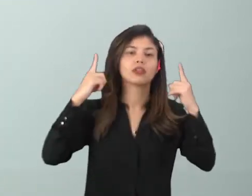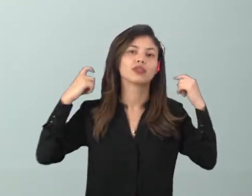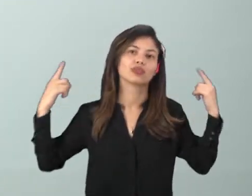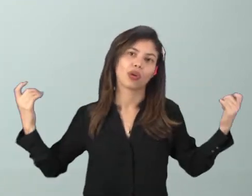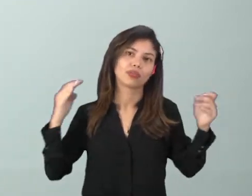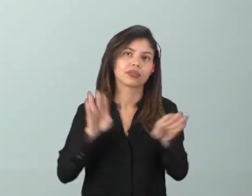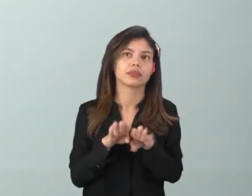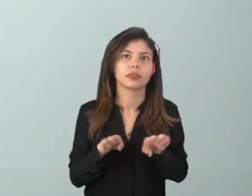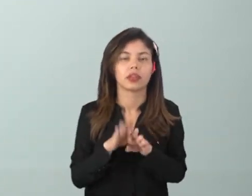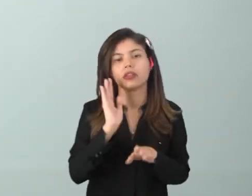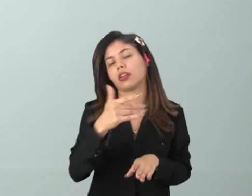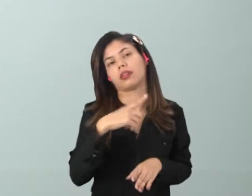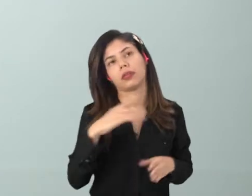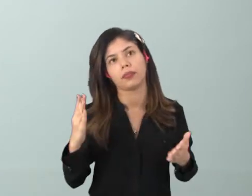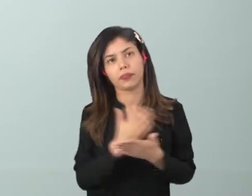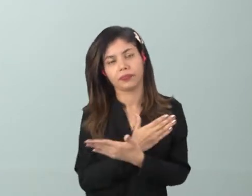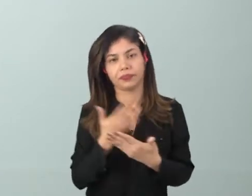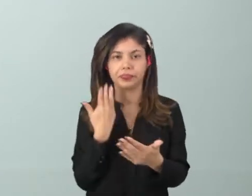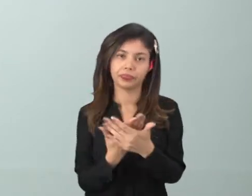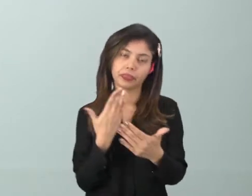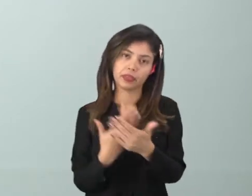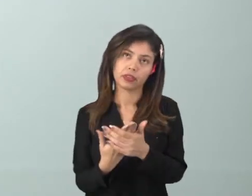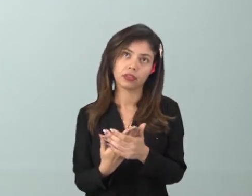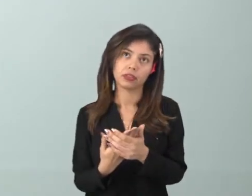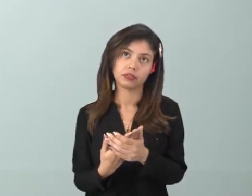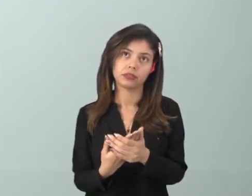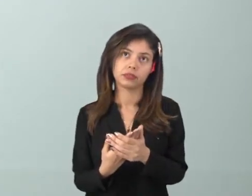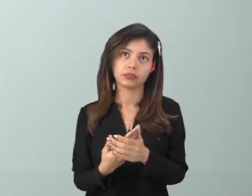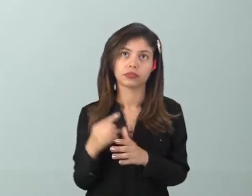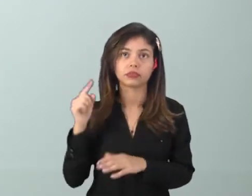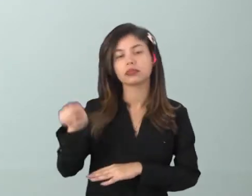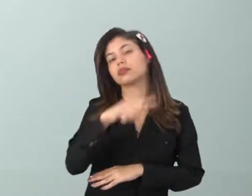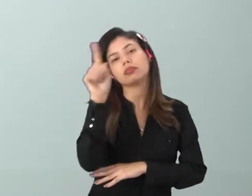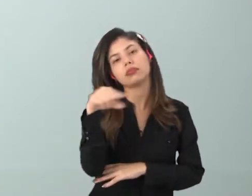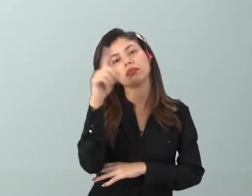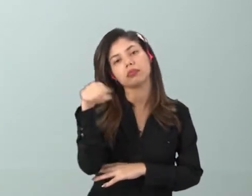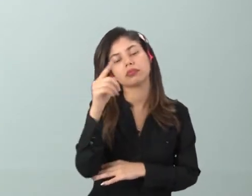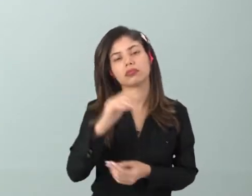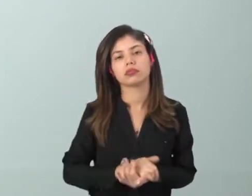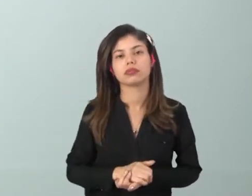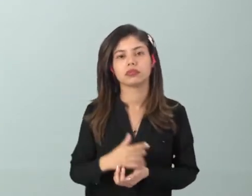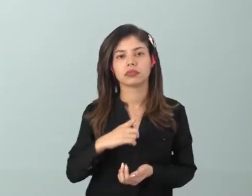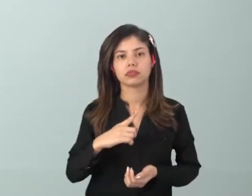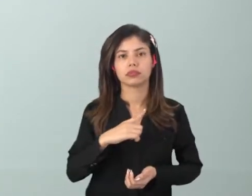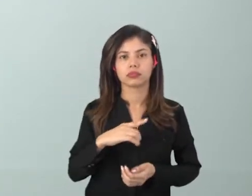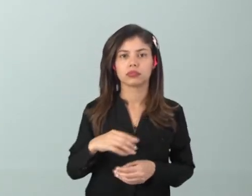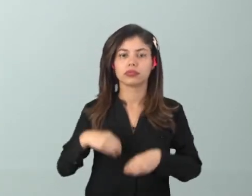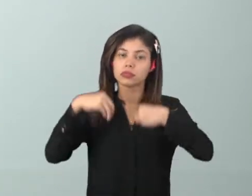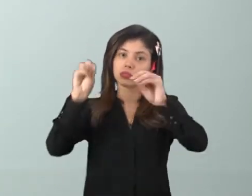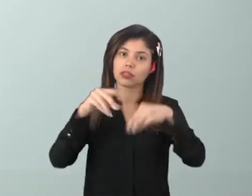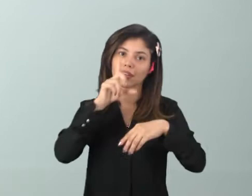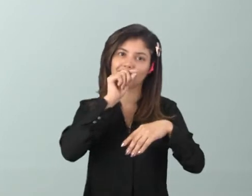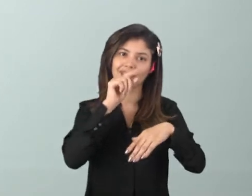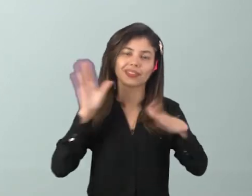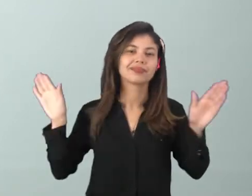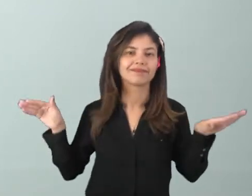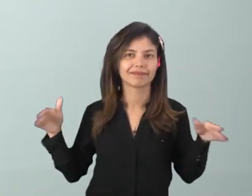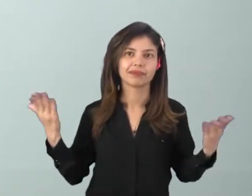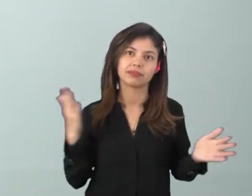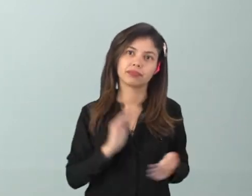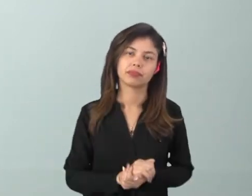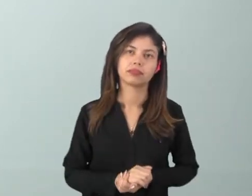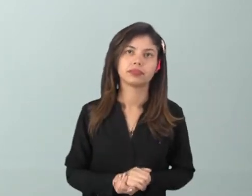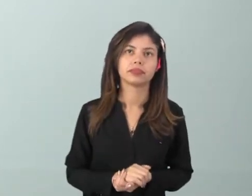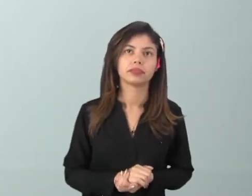poluição sonora, e já tem alguns estudos que dizem que essas torres, elas impactam né, na migração de alguns pássaros. Então a gente tem aí um